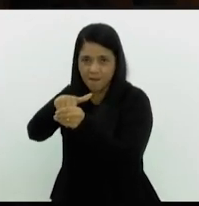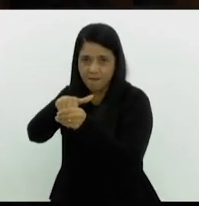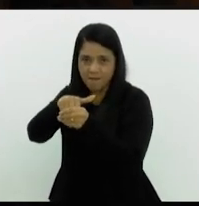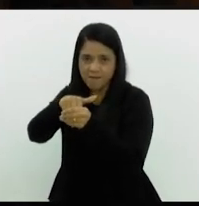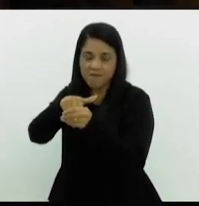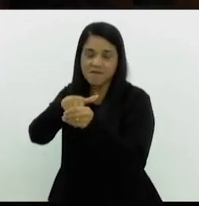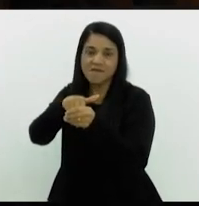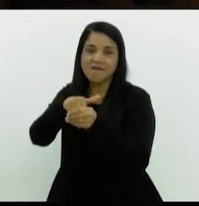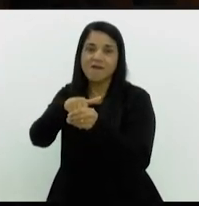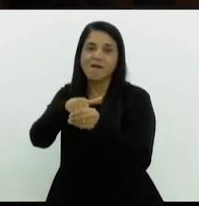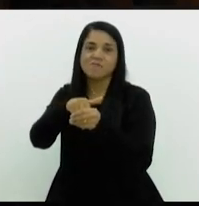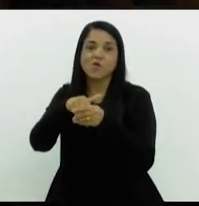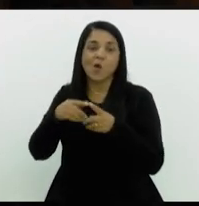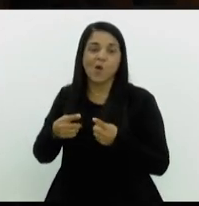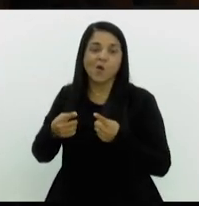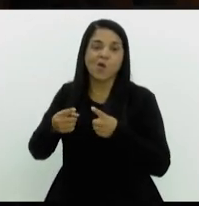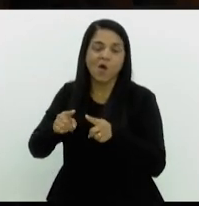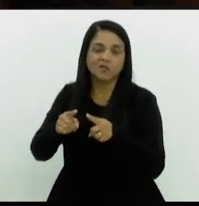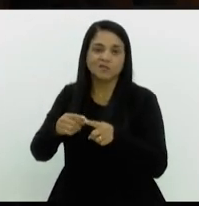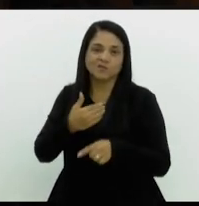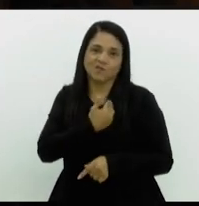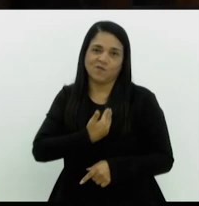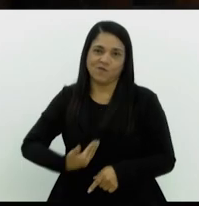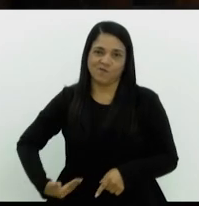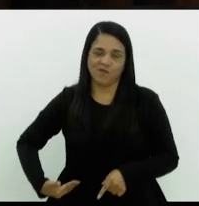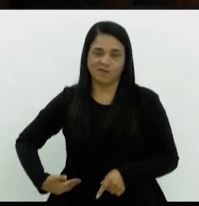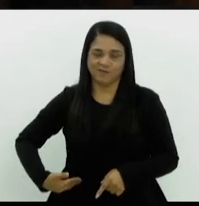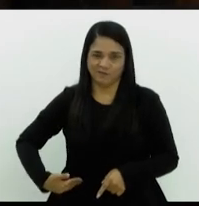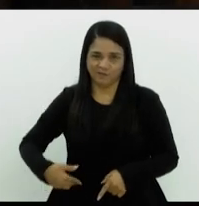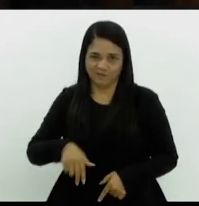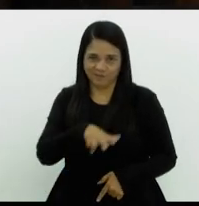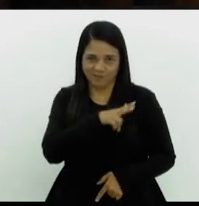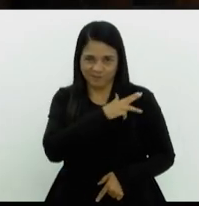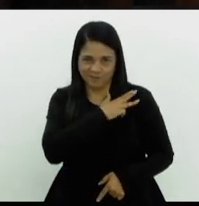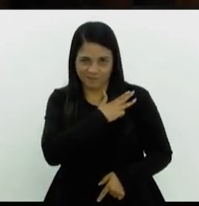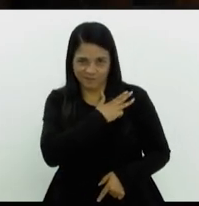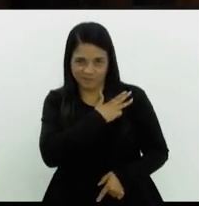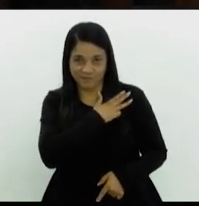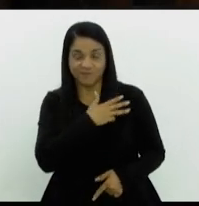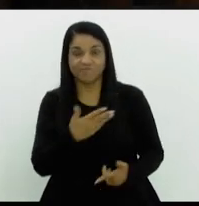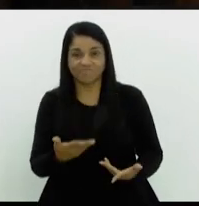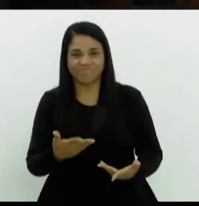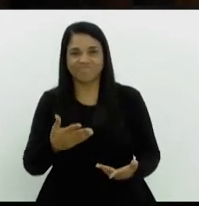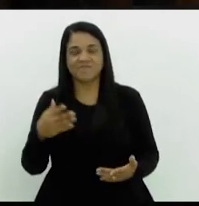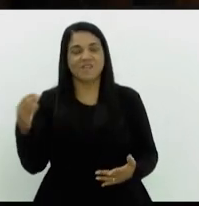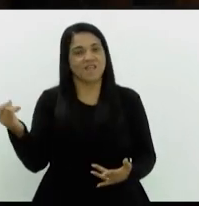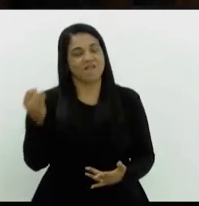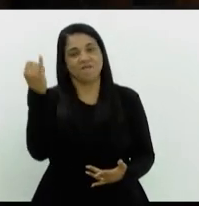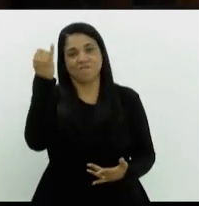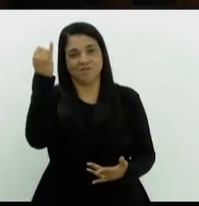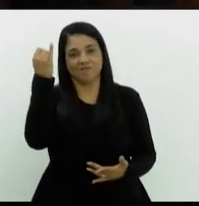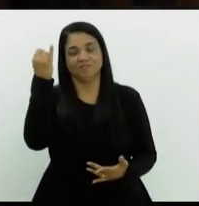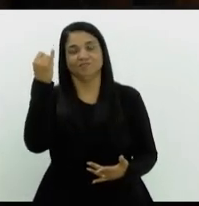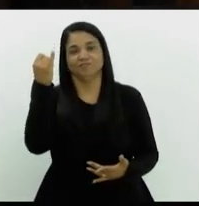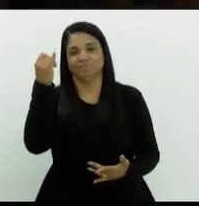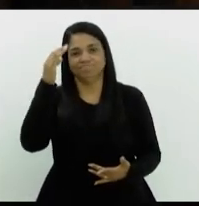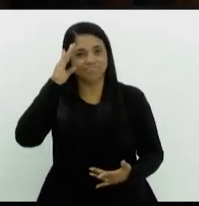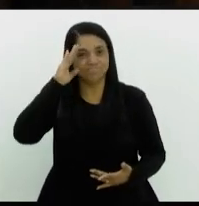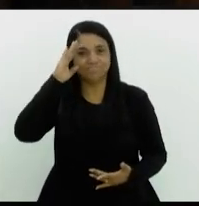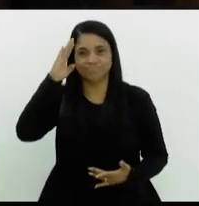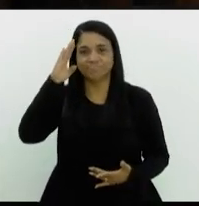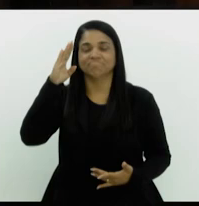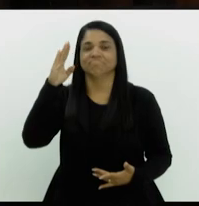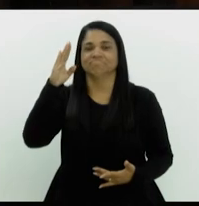ao desgoverno do cachaceiro, é fundamental que a gente possa ver luz no fim do túnel, de